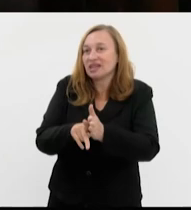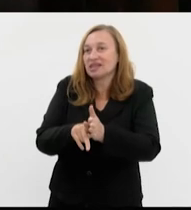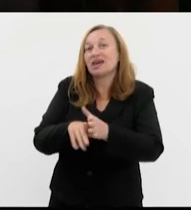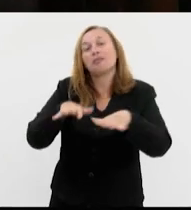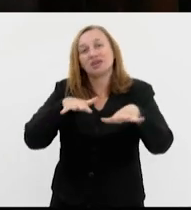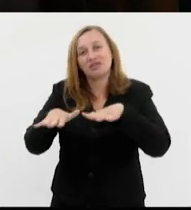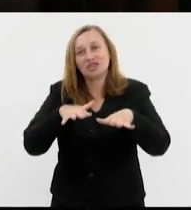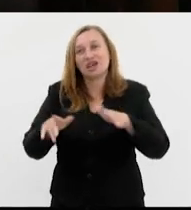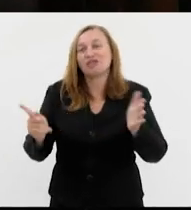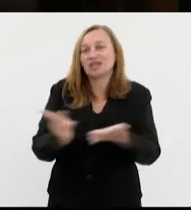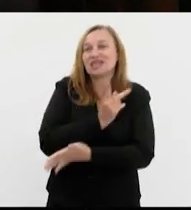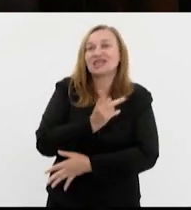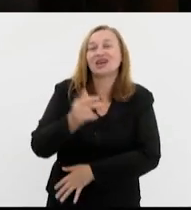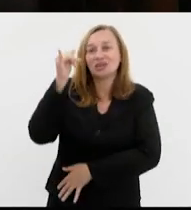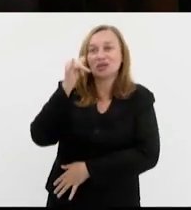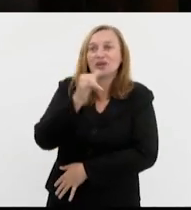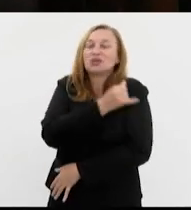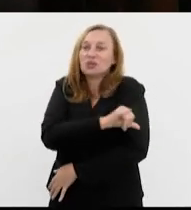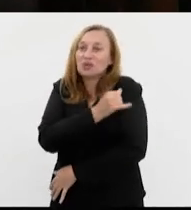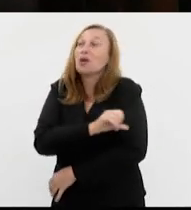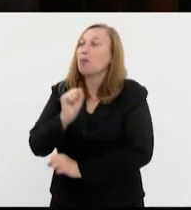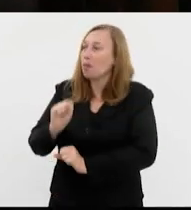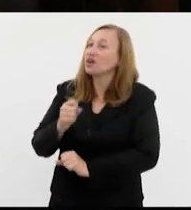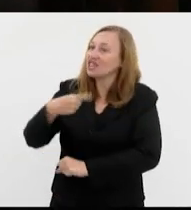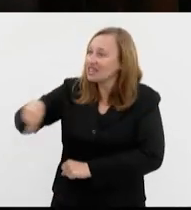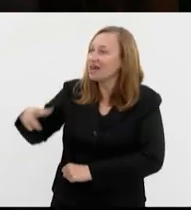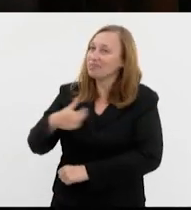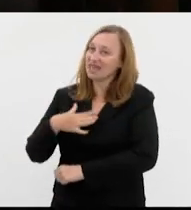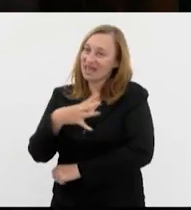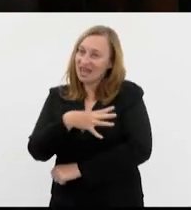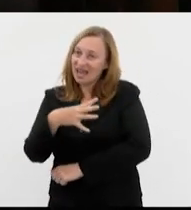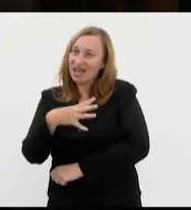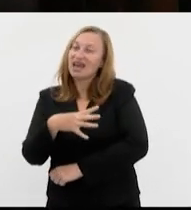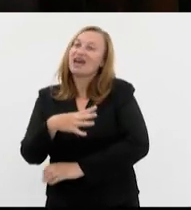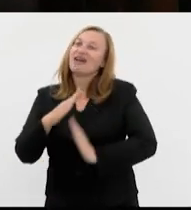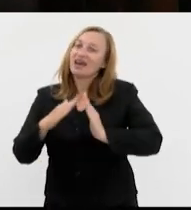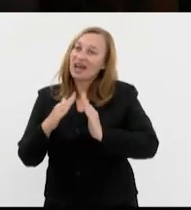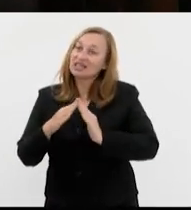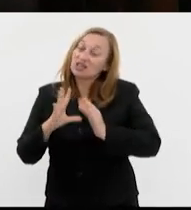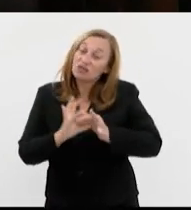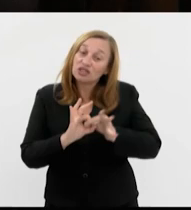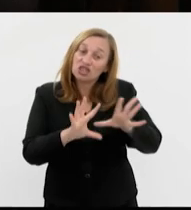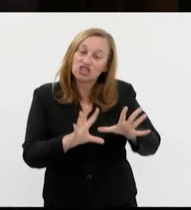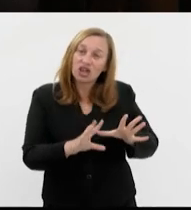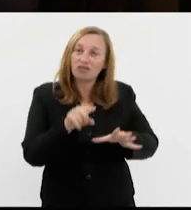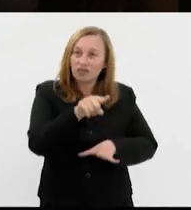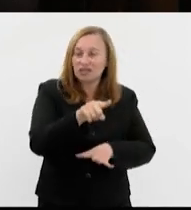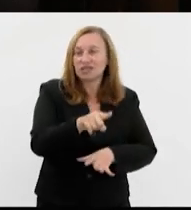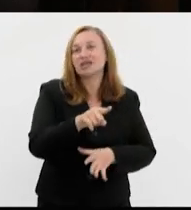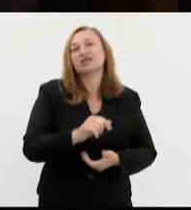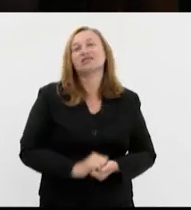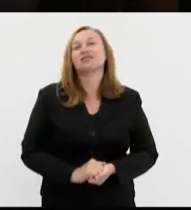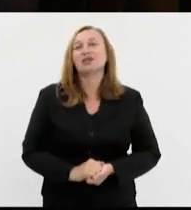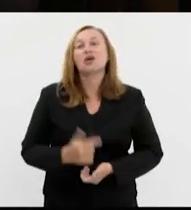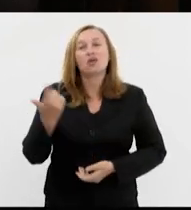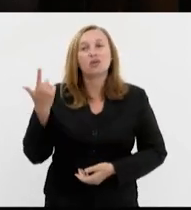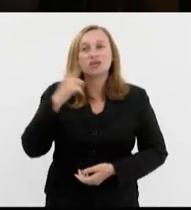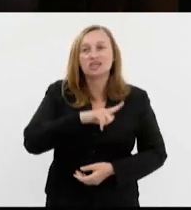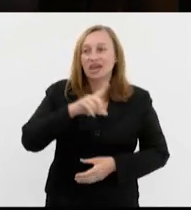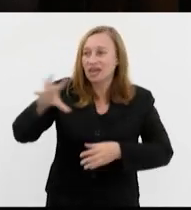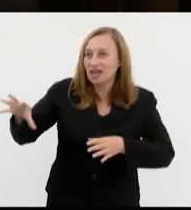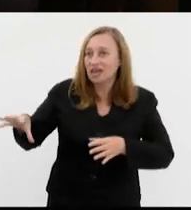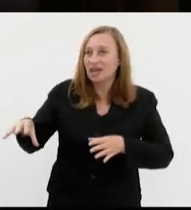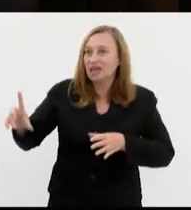Rio, pode passar lá em casa para pegar a Kombi, que eu vou deixar emprestado com vocês para ver se vocês conseguem colocar gente